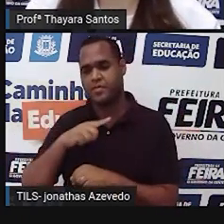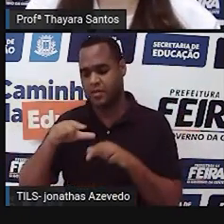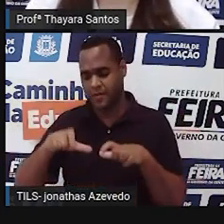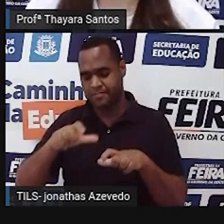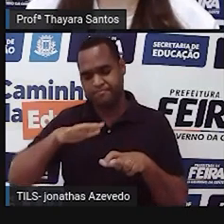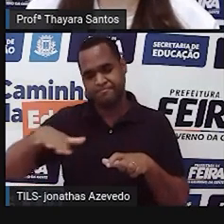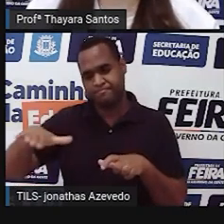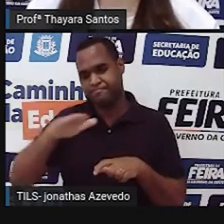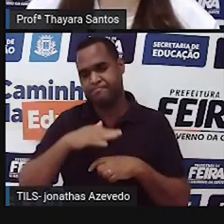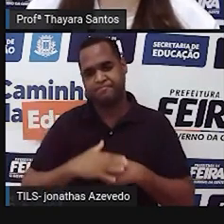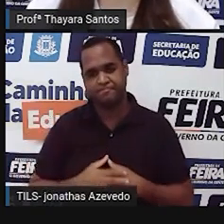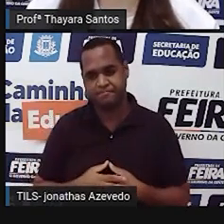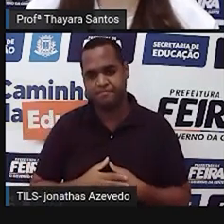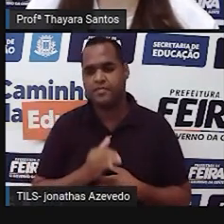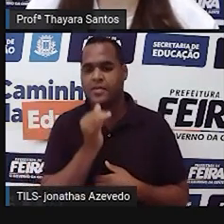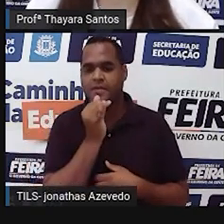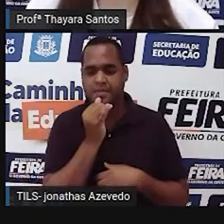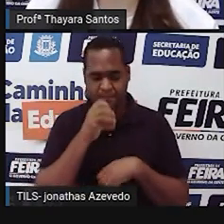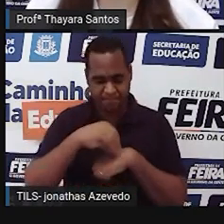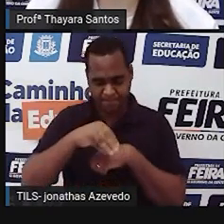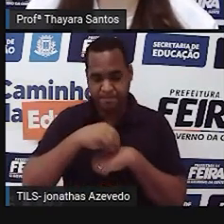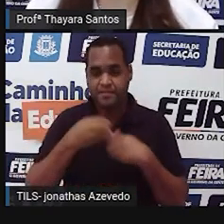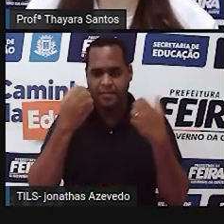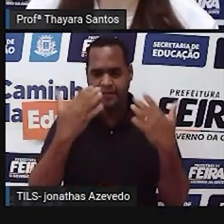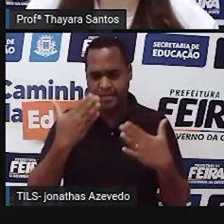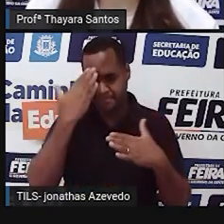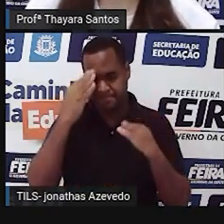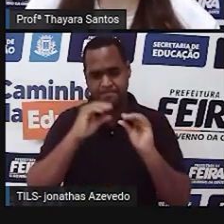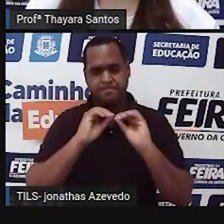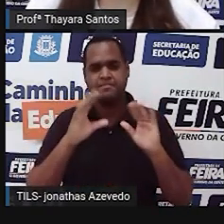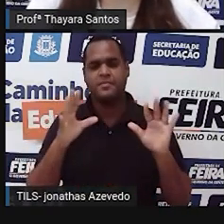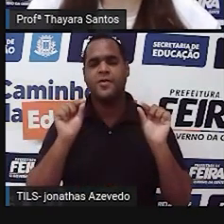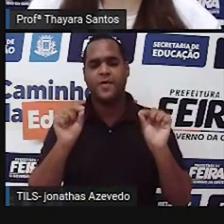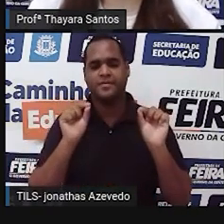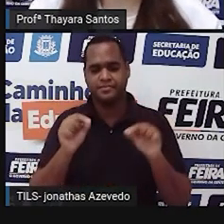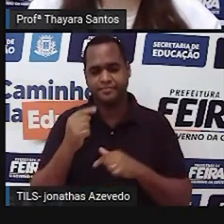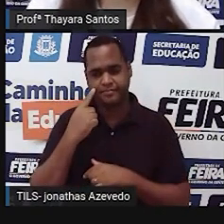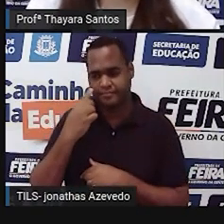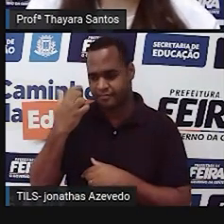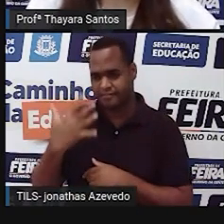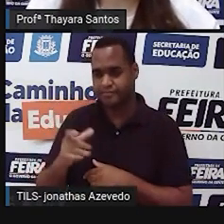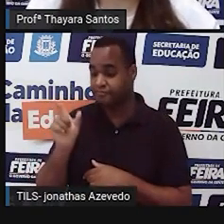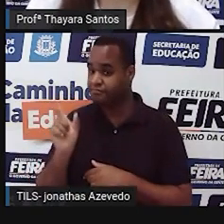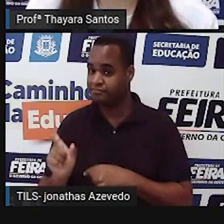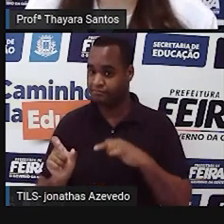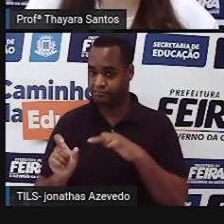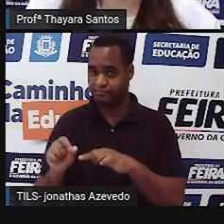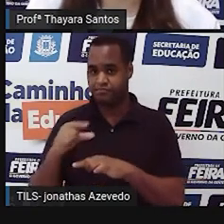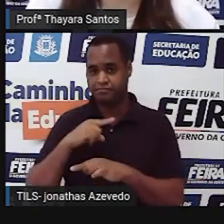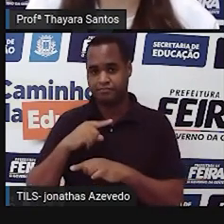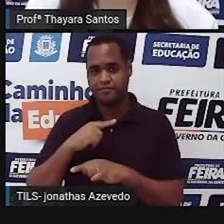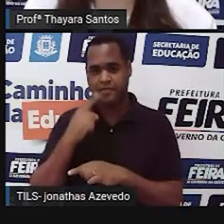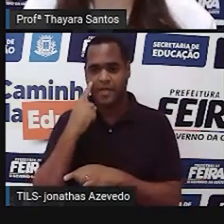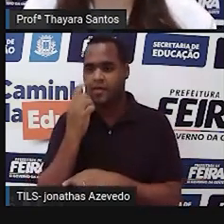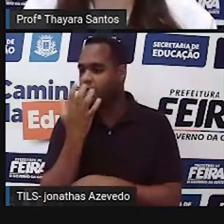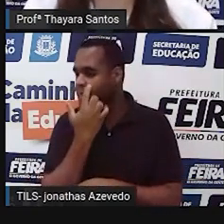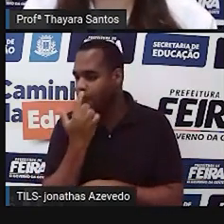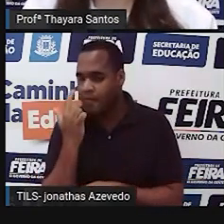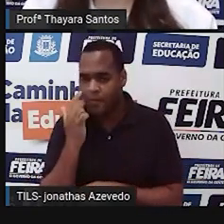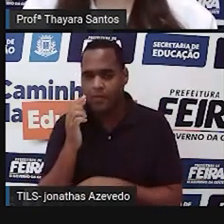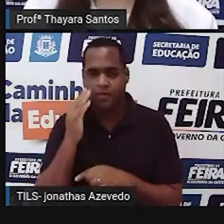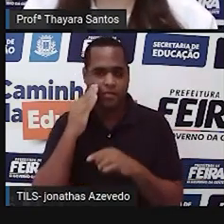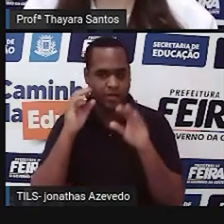ambiente. Eu trouxe esse exemplo aqui para vocês, só para vocês compreenderem. Então, a gente tem uma característica, né, que é ter o olho claro, por